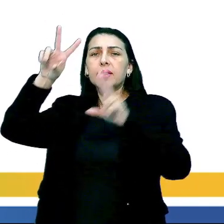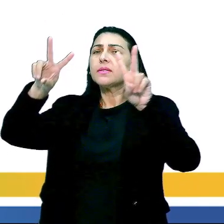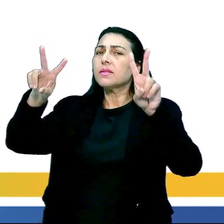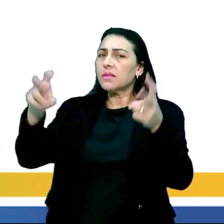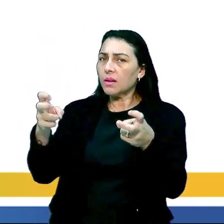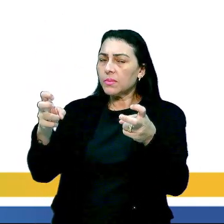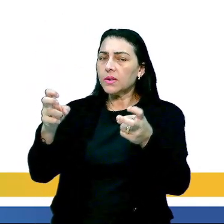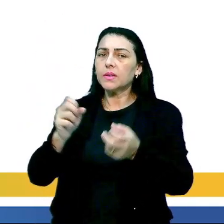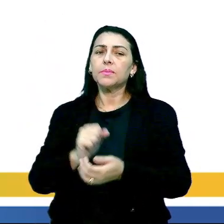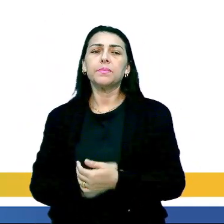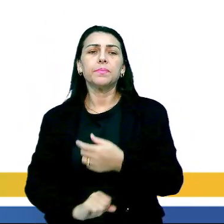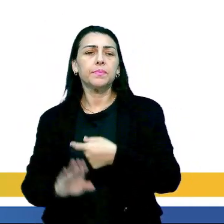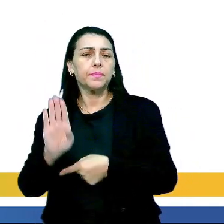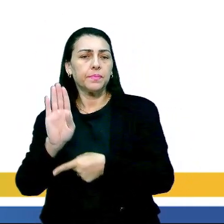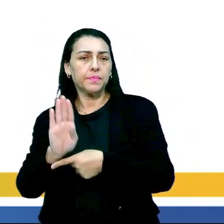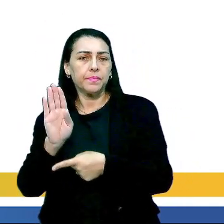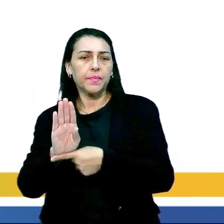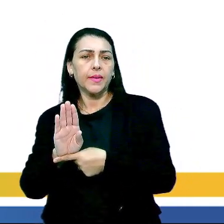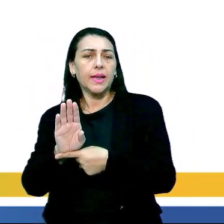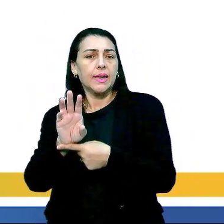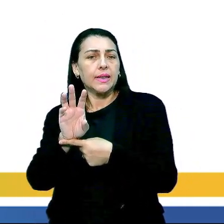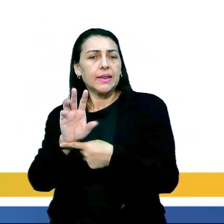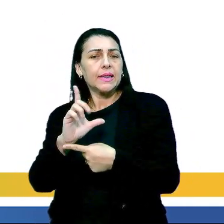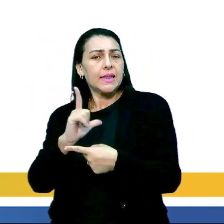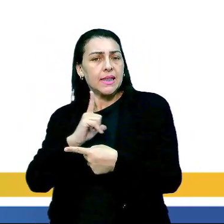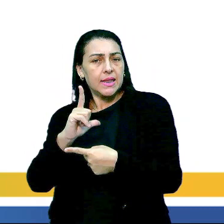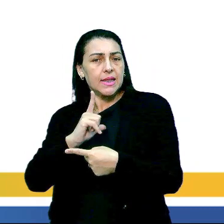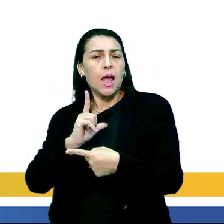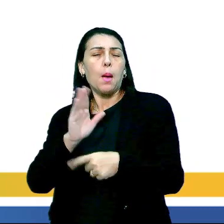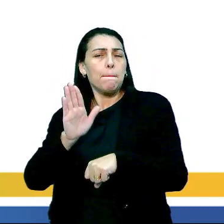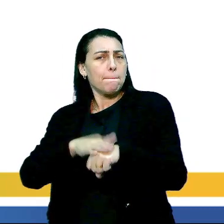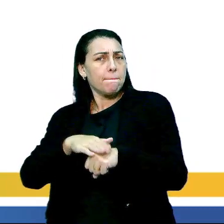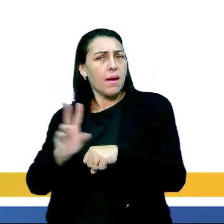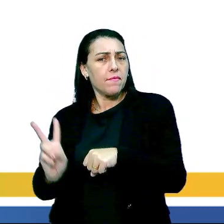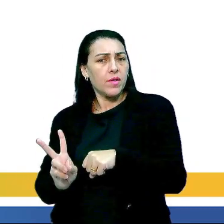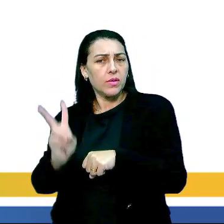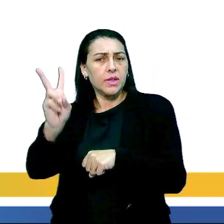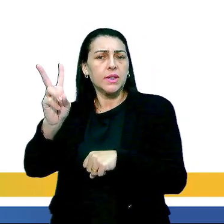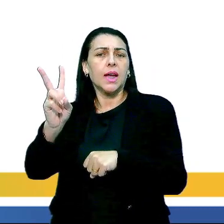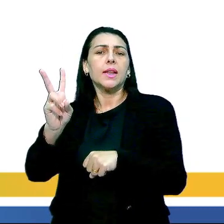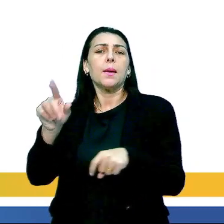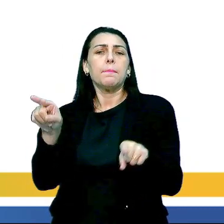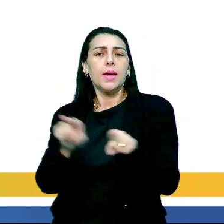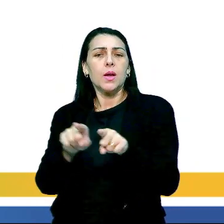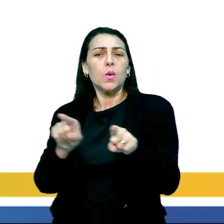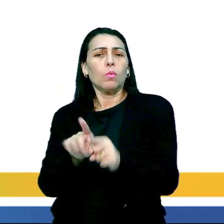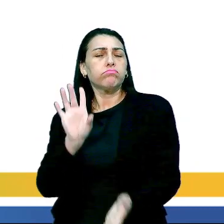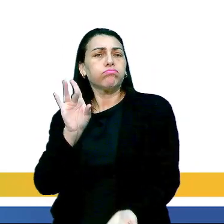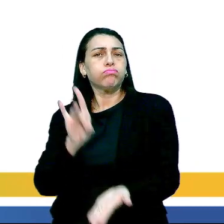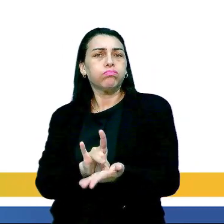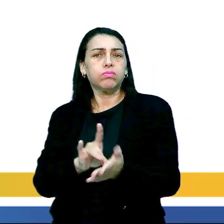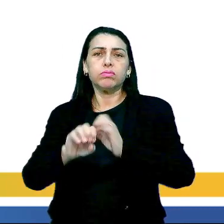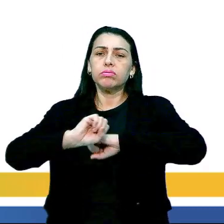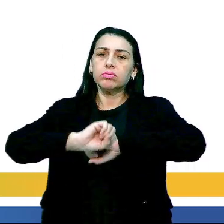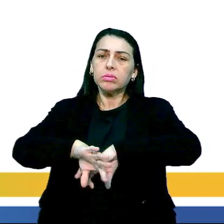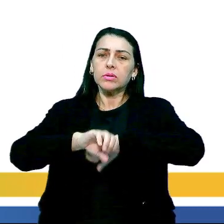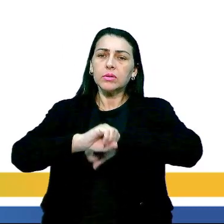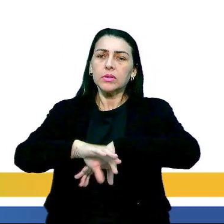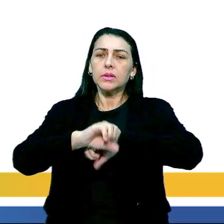desses assuntos. Letra B, têm sido cada vez mais valorizadas pelo